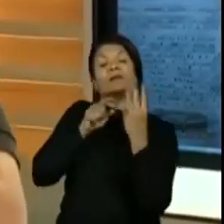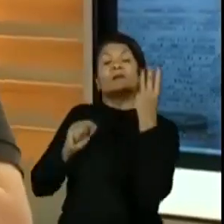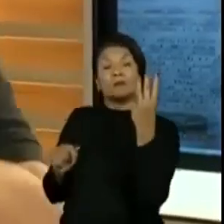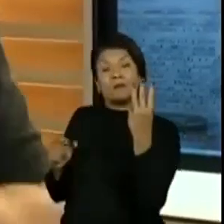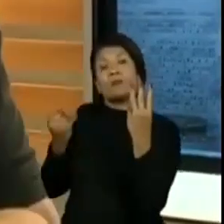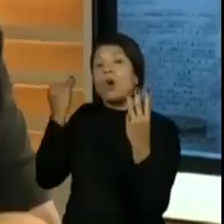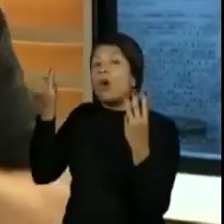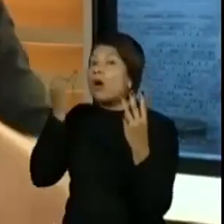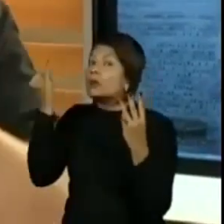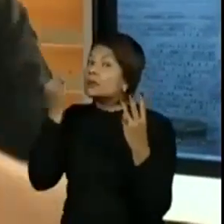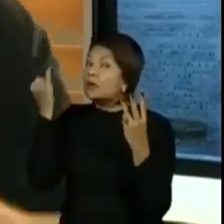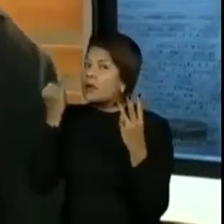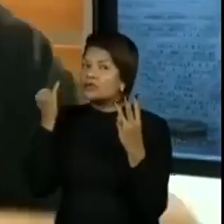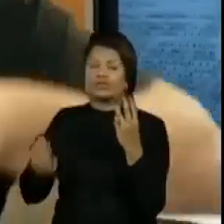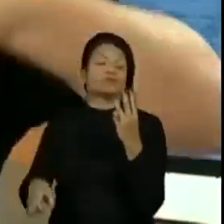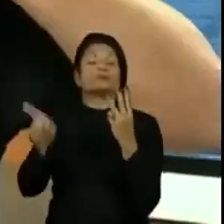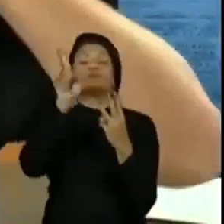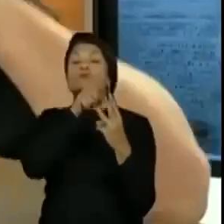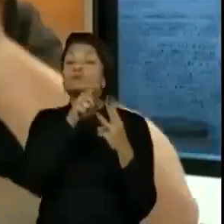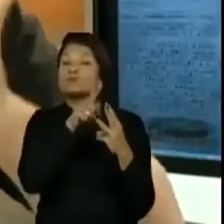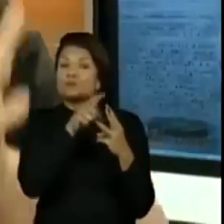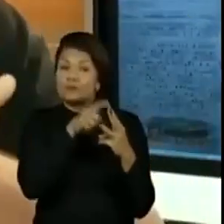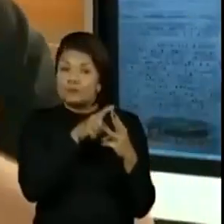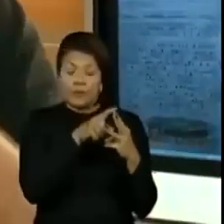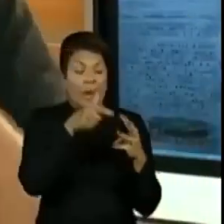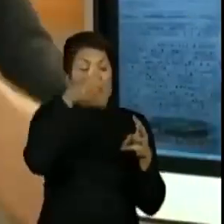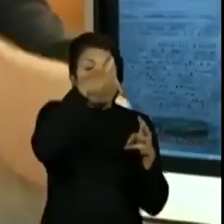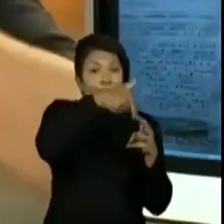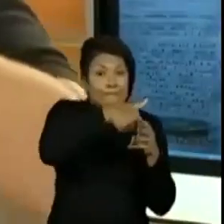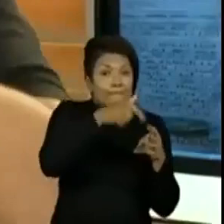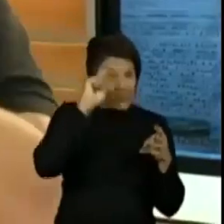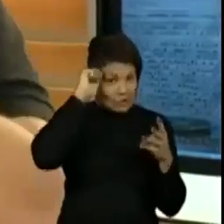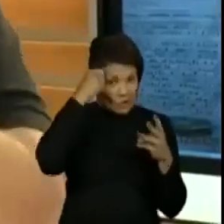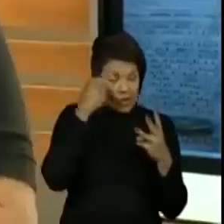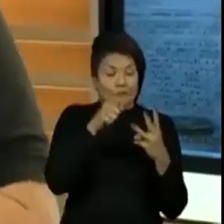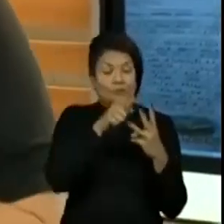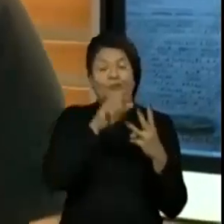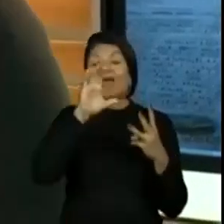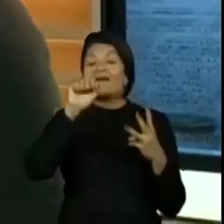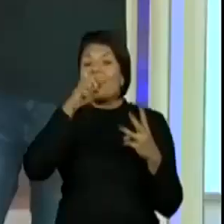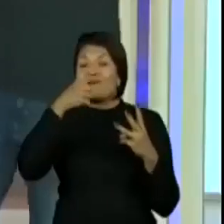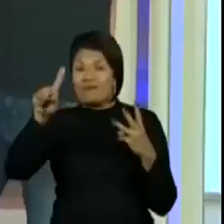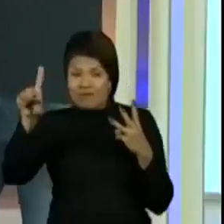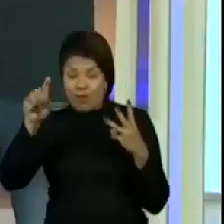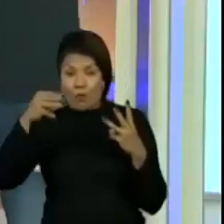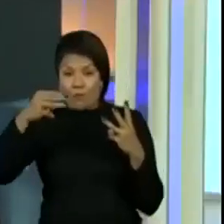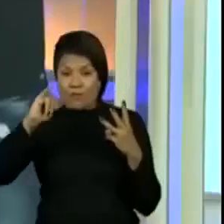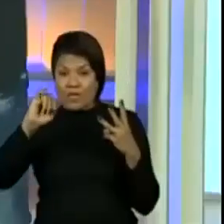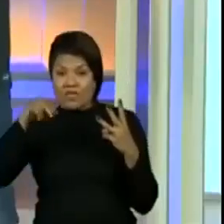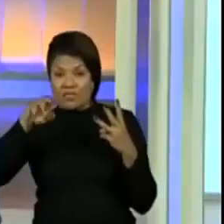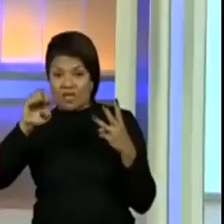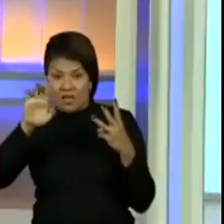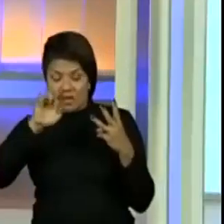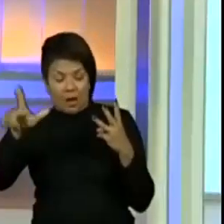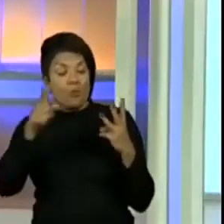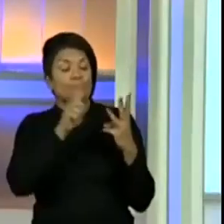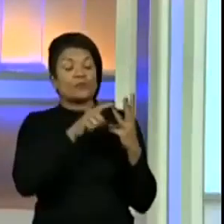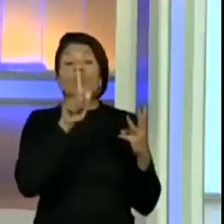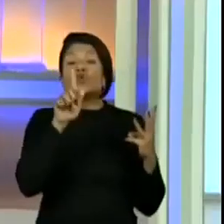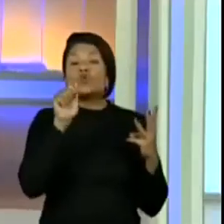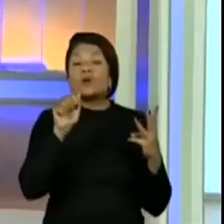com base neles, que são o petróleo, o carvão mineral e o gás